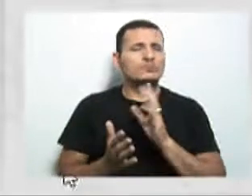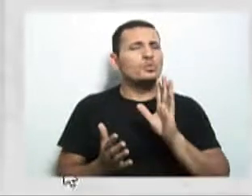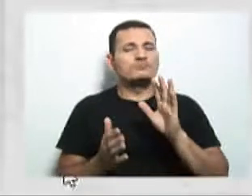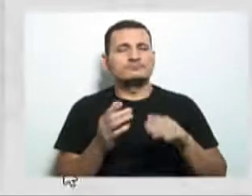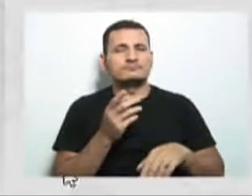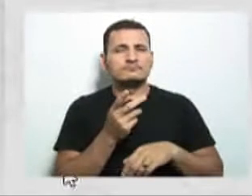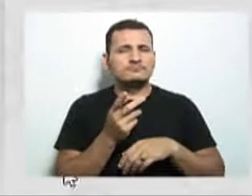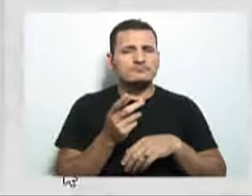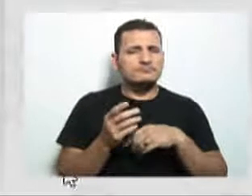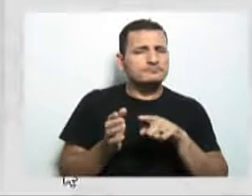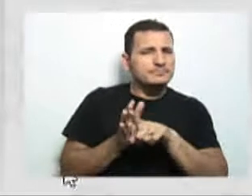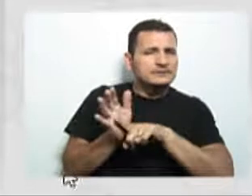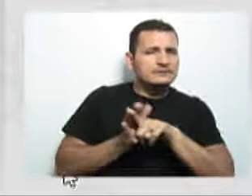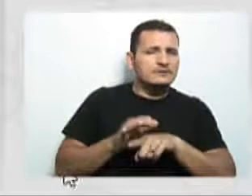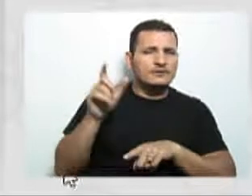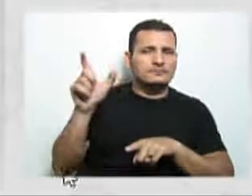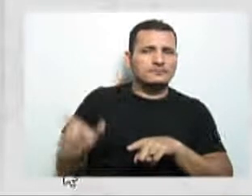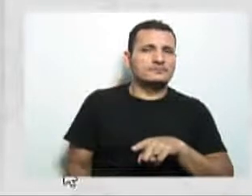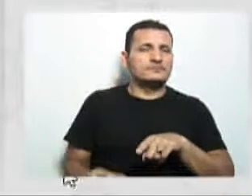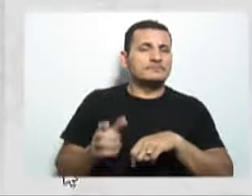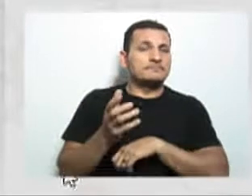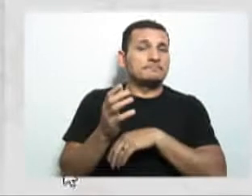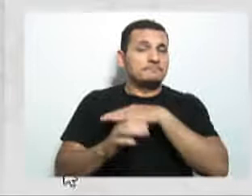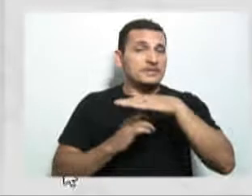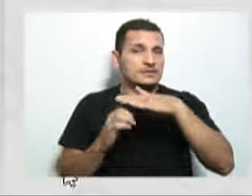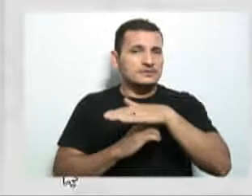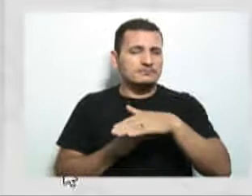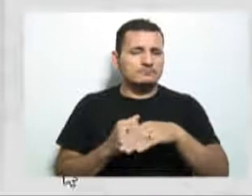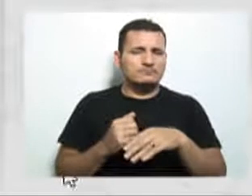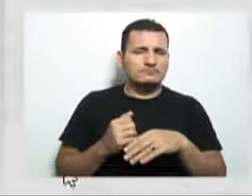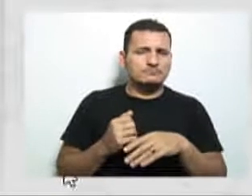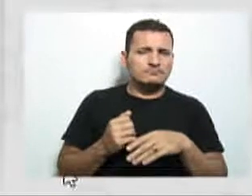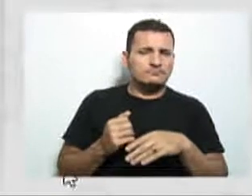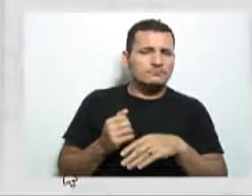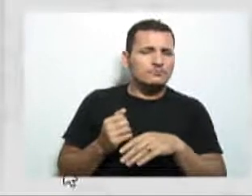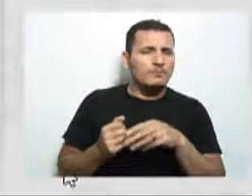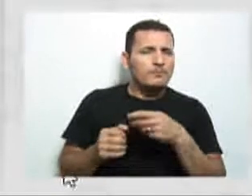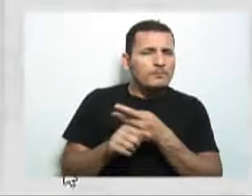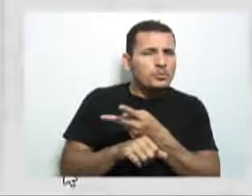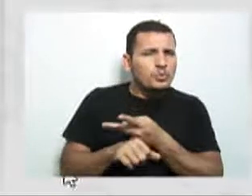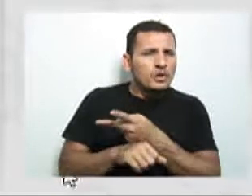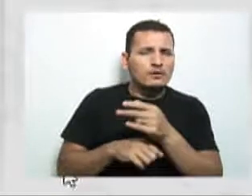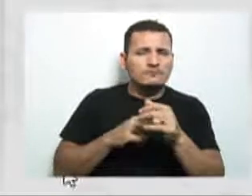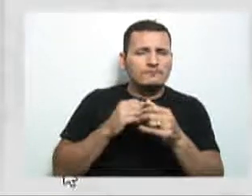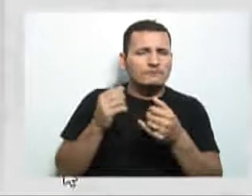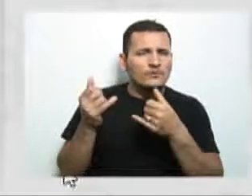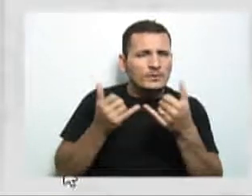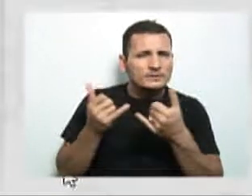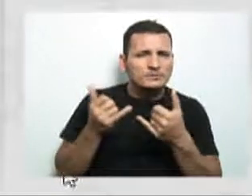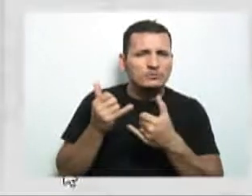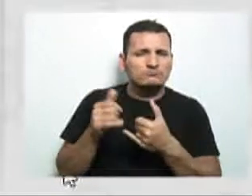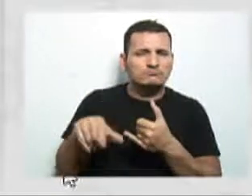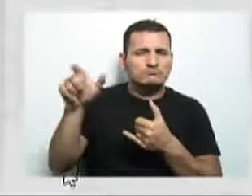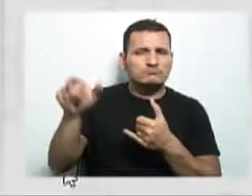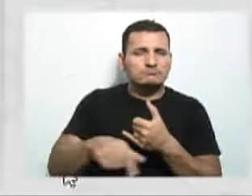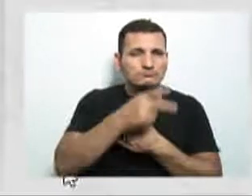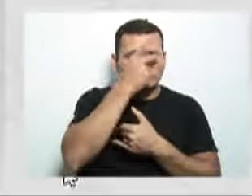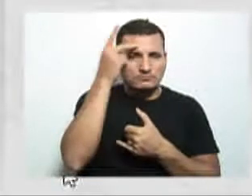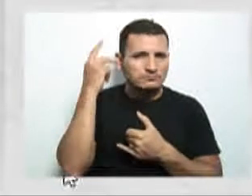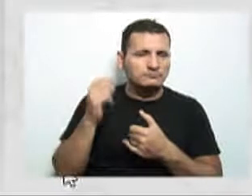empresa que você vai negociar. Procure informações sobre a pessoa que vai estar negociando com você. Procure informações sobre o ambiente.